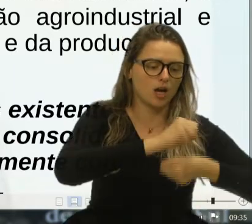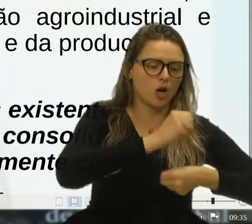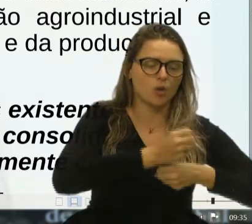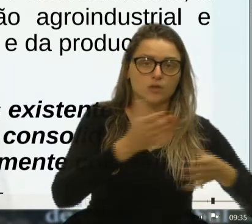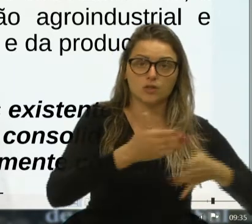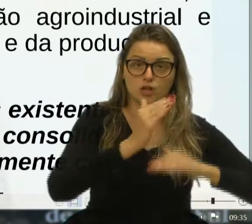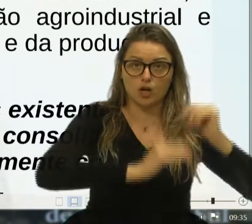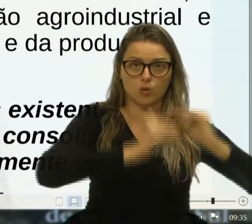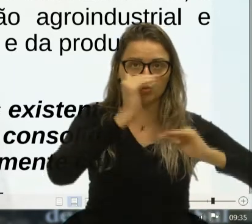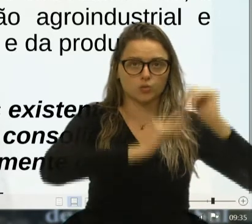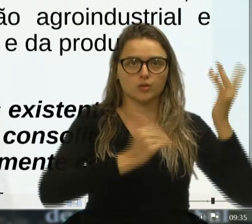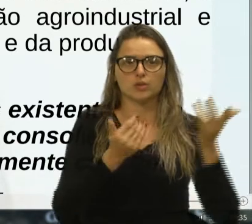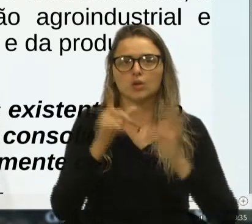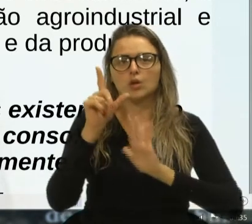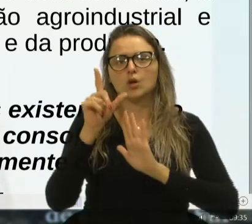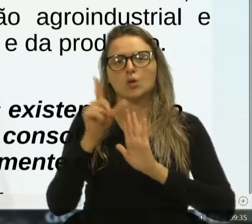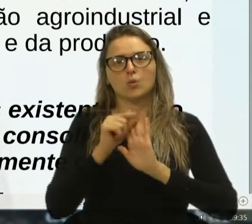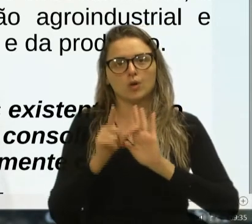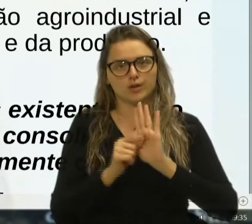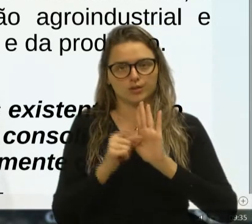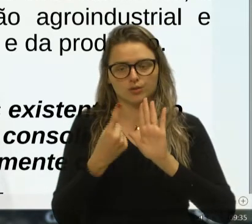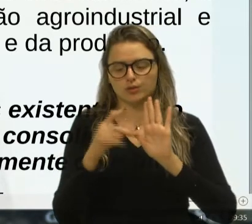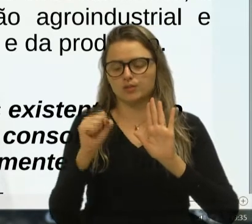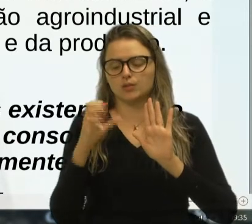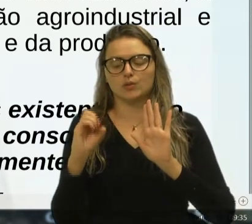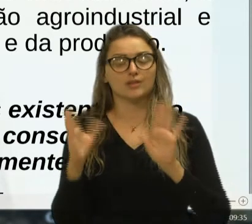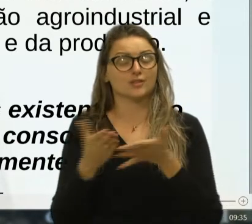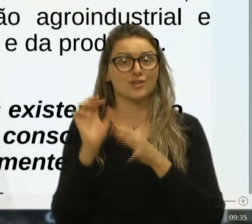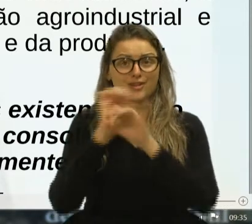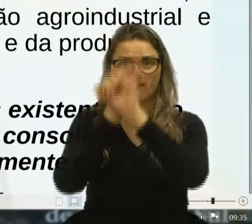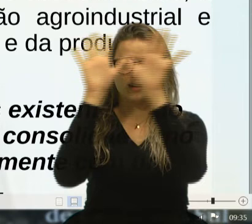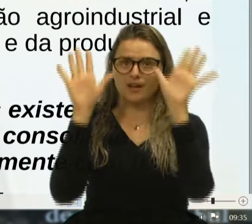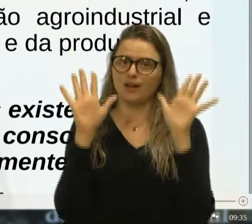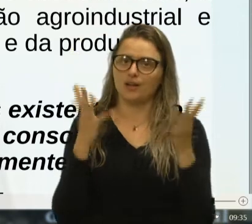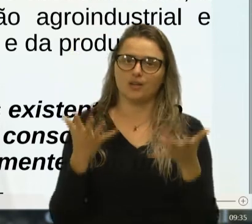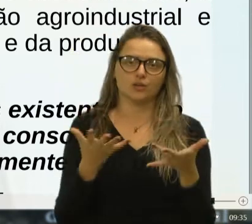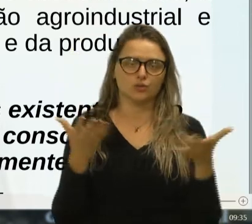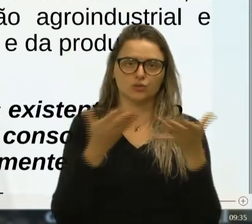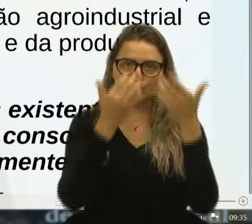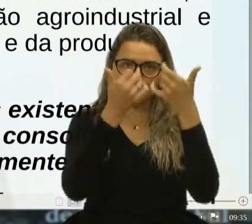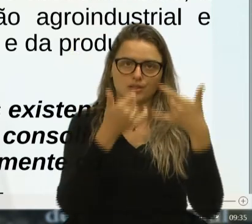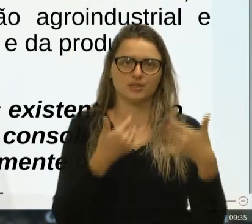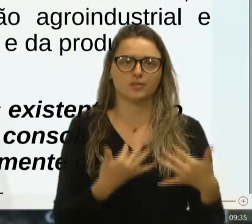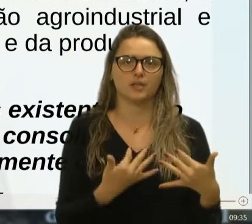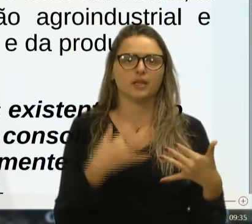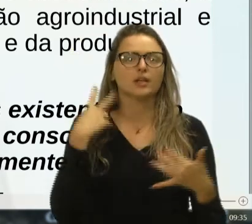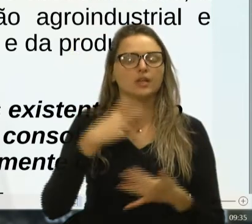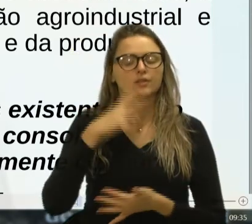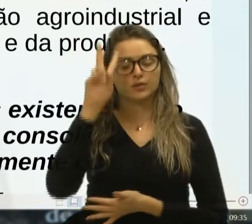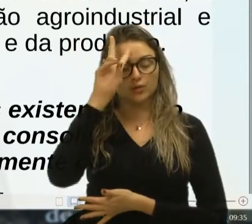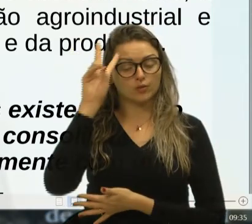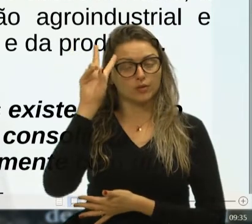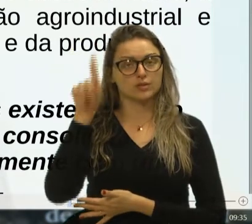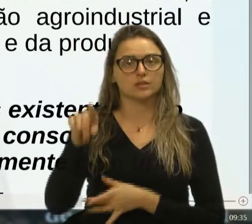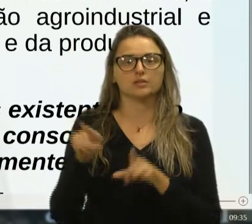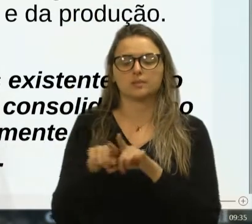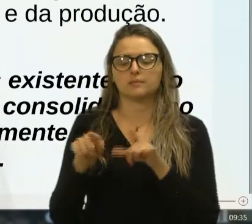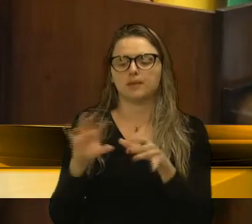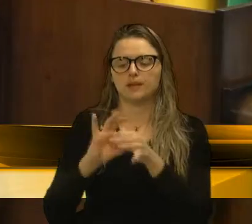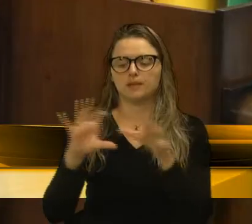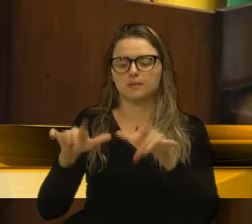artigo 180 é bem claro nesse aspecto, né? Inclusive, vereador Ues, com relação à liberação dos